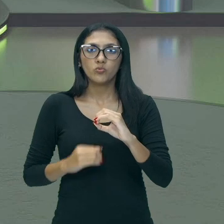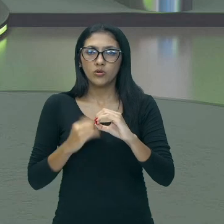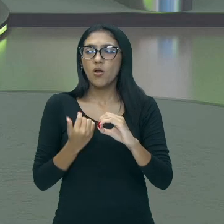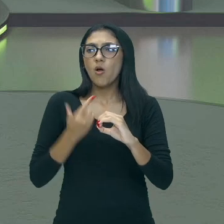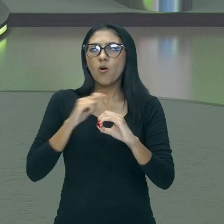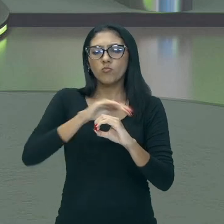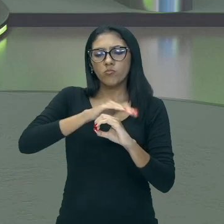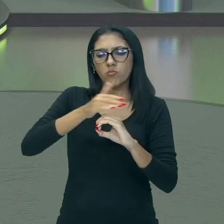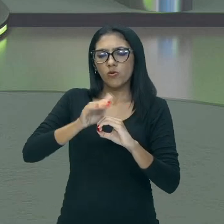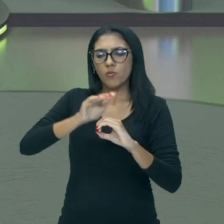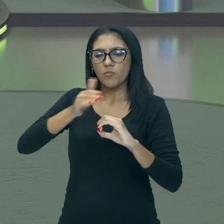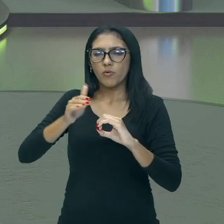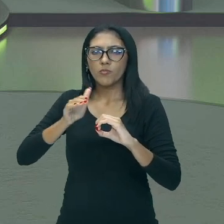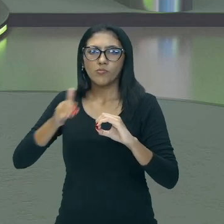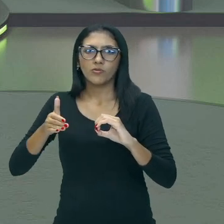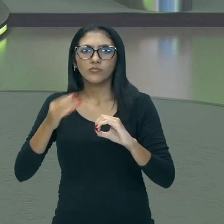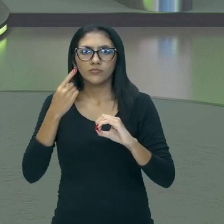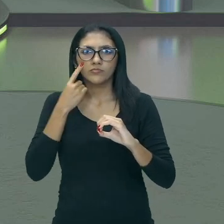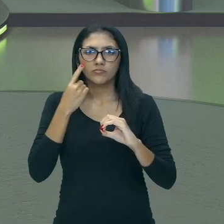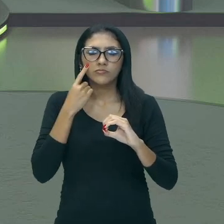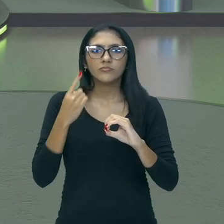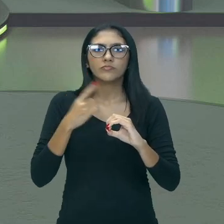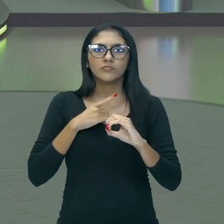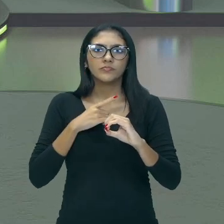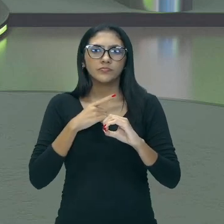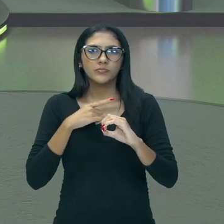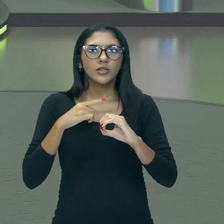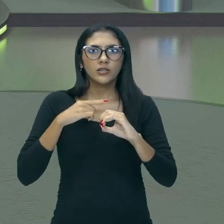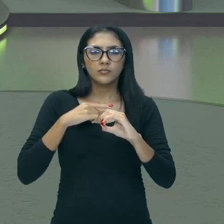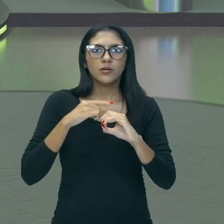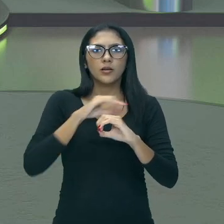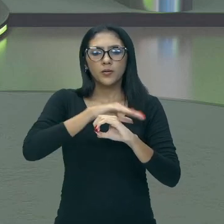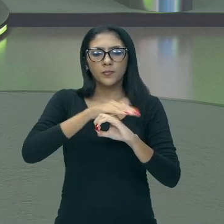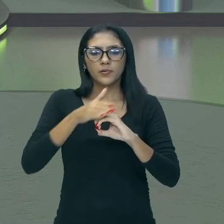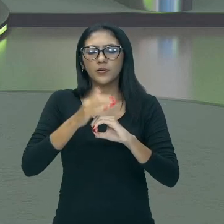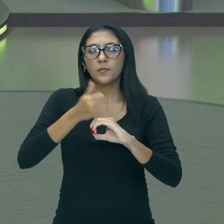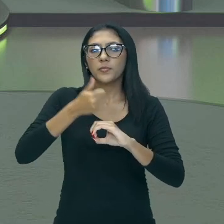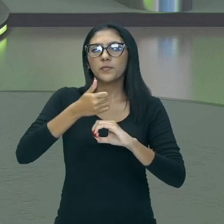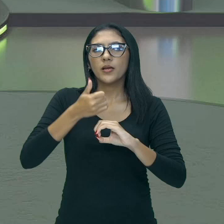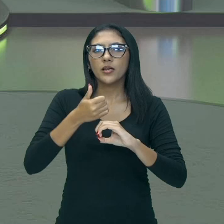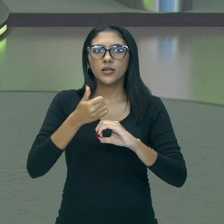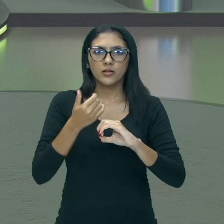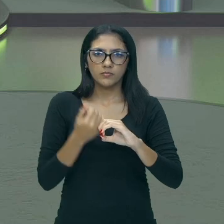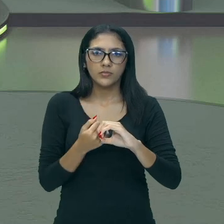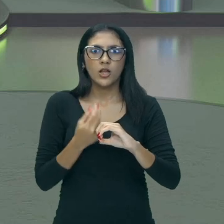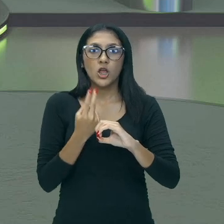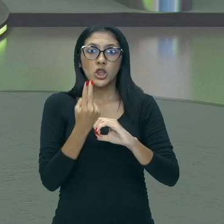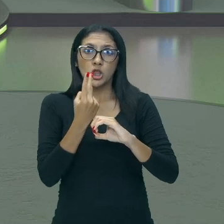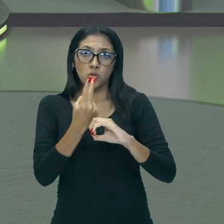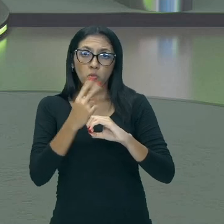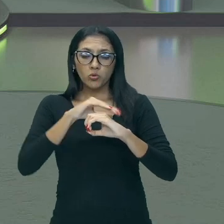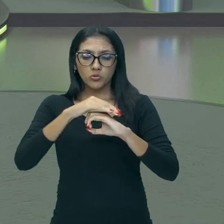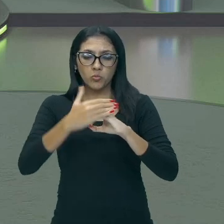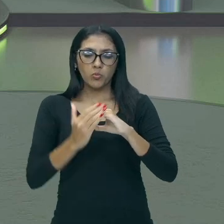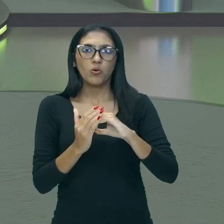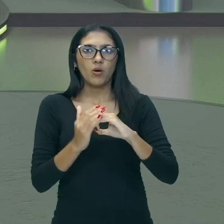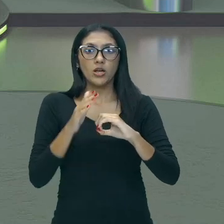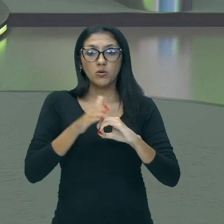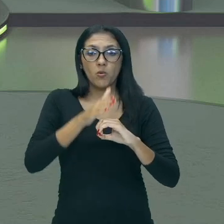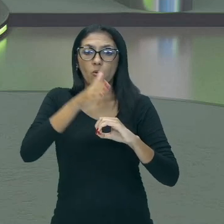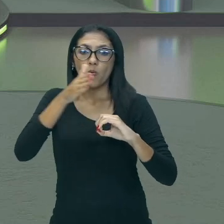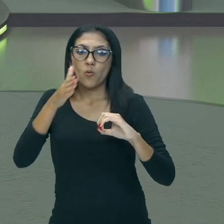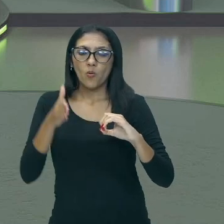temos ali duas bolinhas verdes na primeira camada, aí na segunda camada tem 8 elétrons, que são as bolinhas verdes.